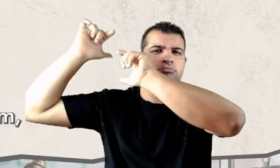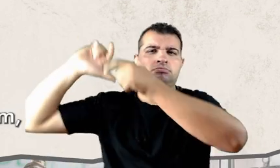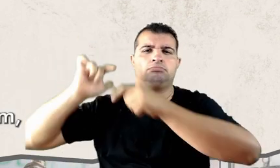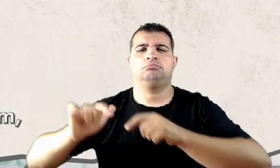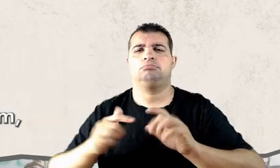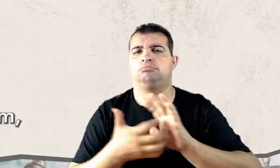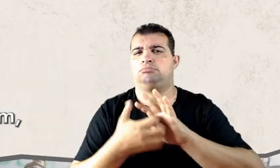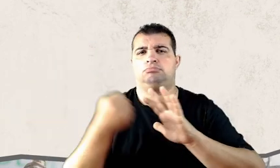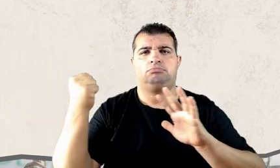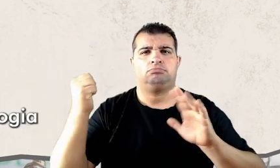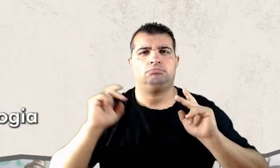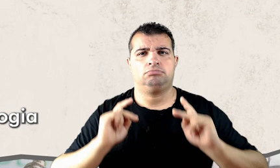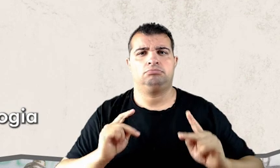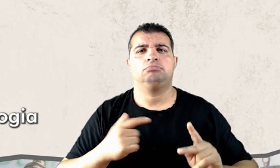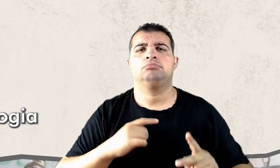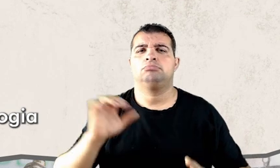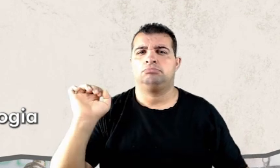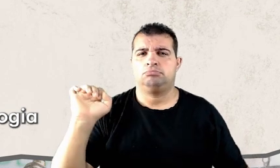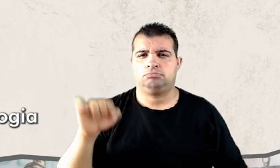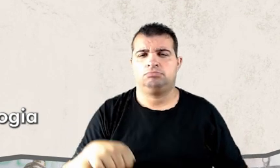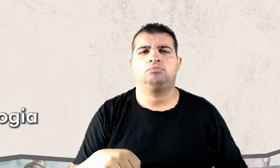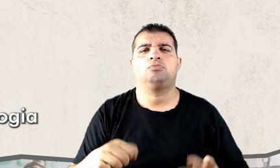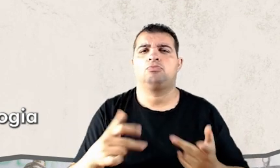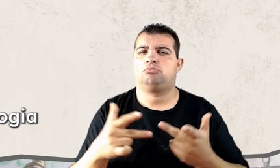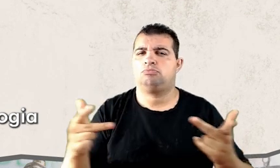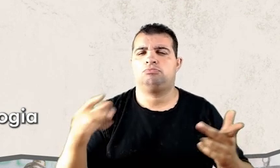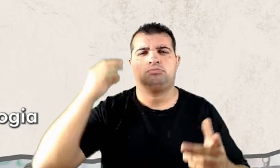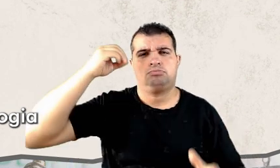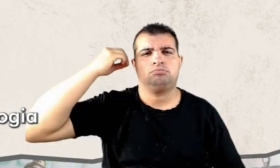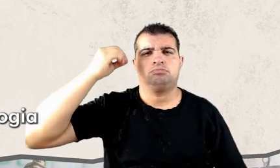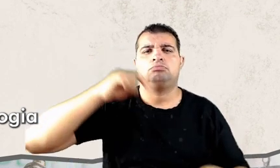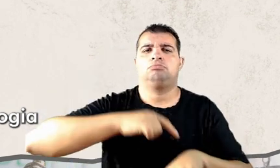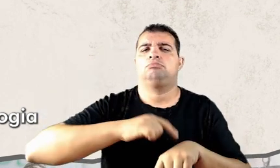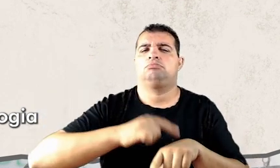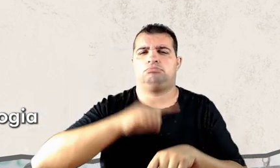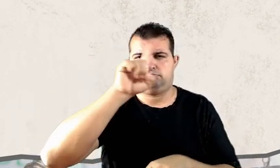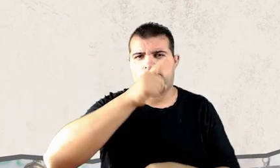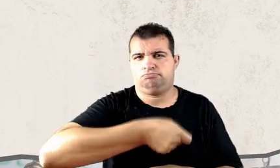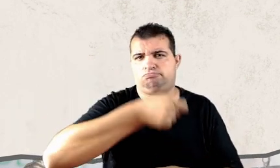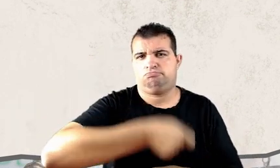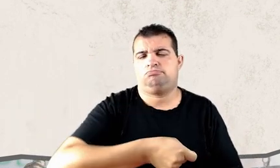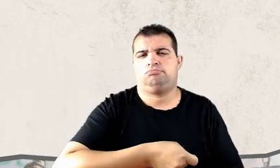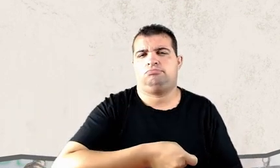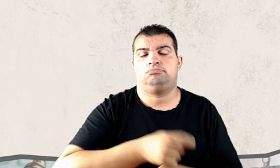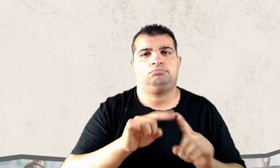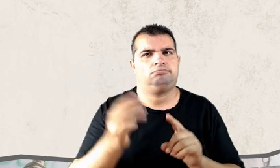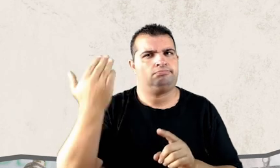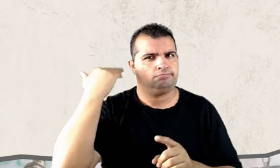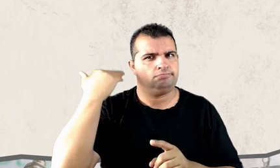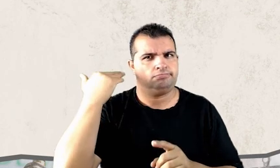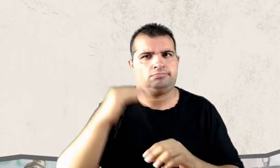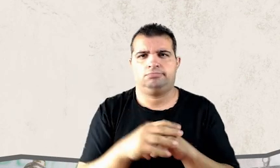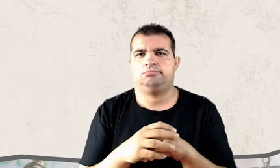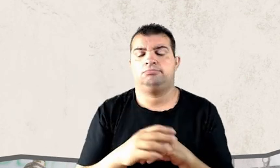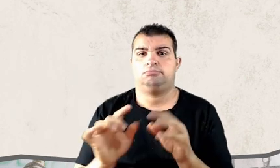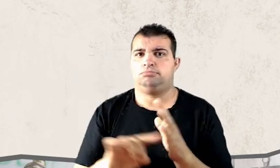digamos assim, de exclusão, tem sim reflexos para a psicologia no período da ditadura, mas nasce lá atrás. A